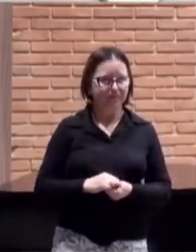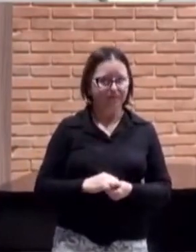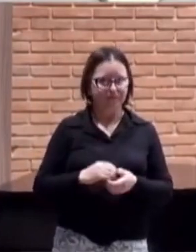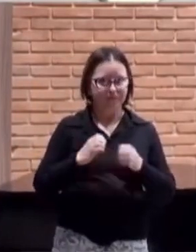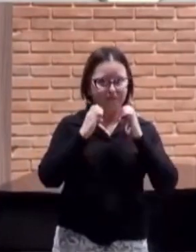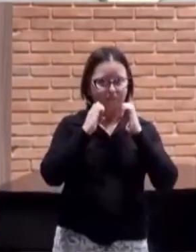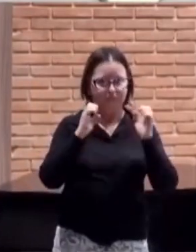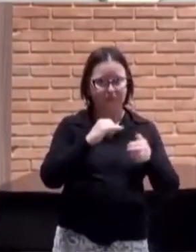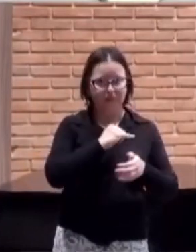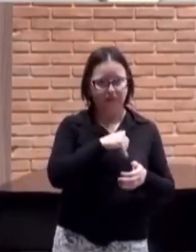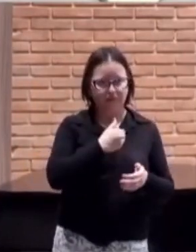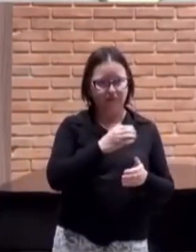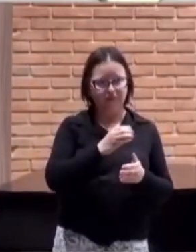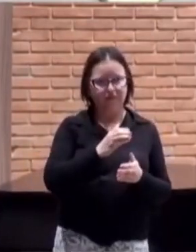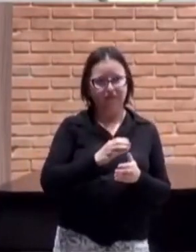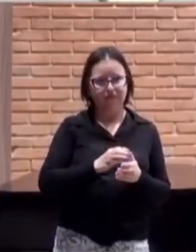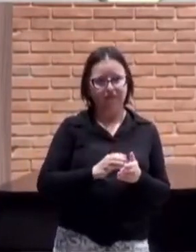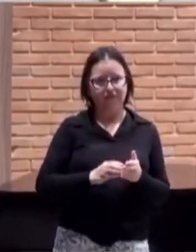Evangelho de João,